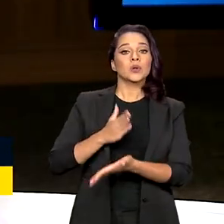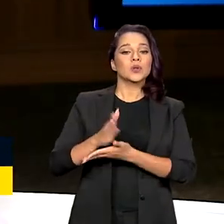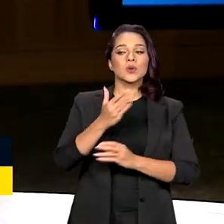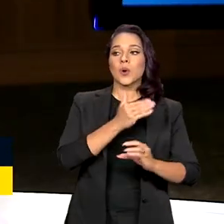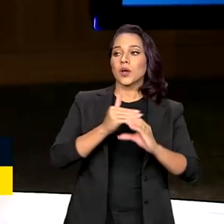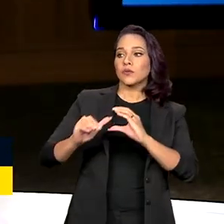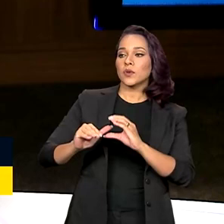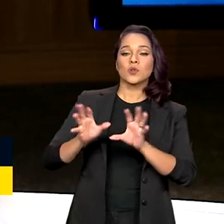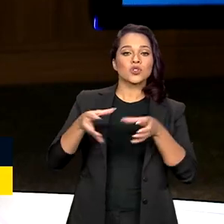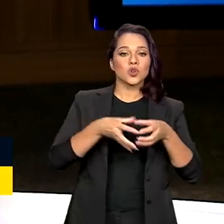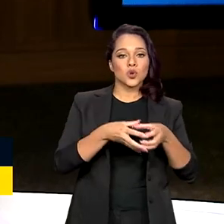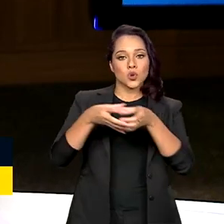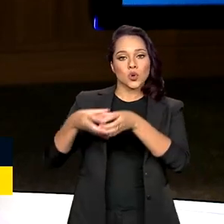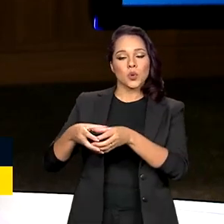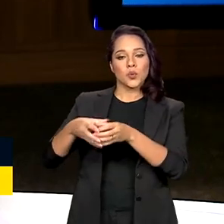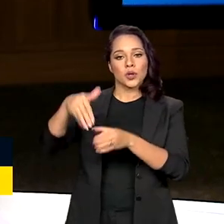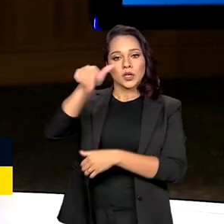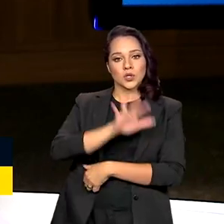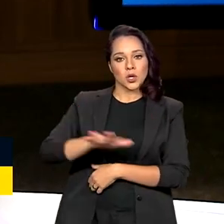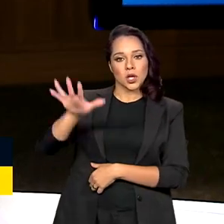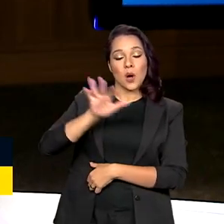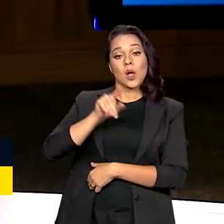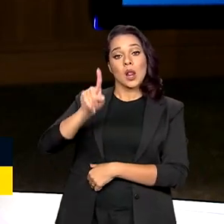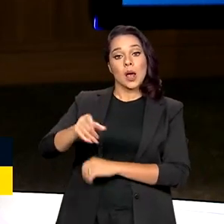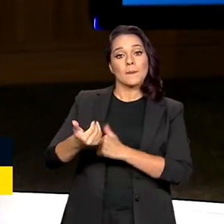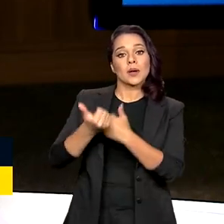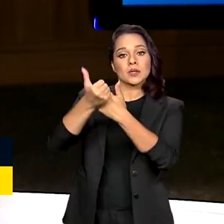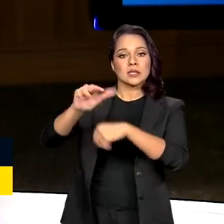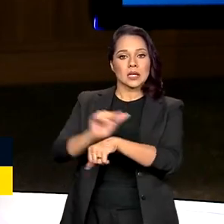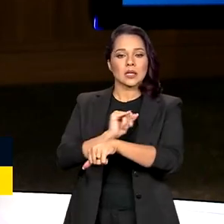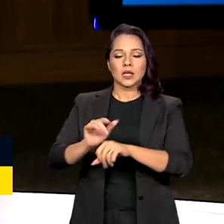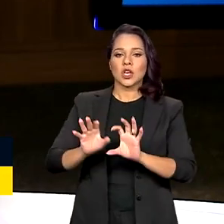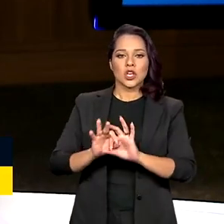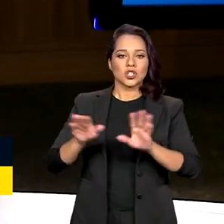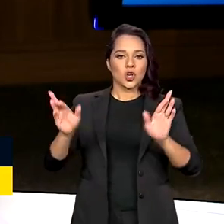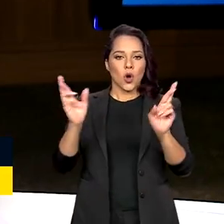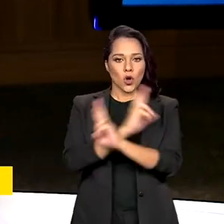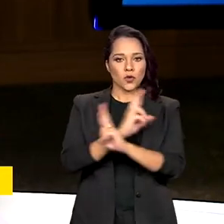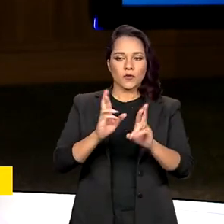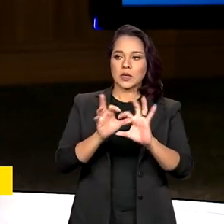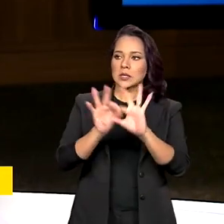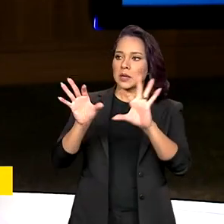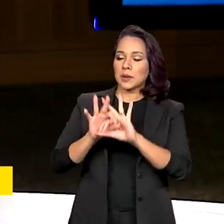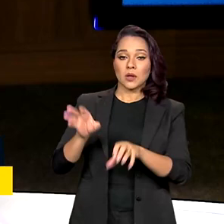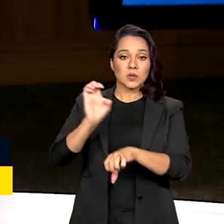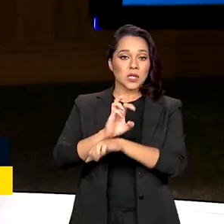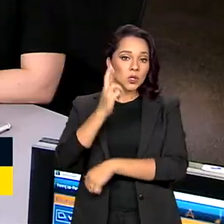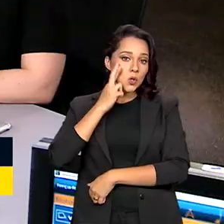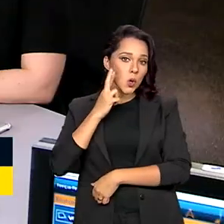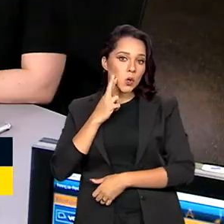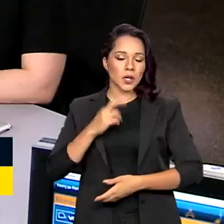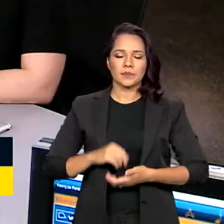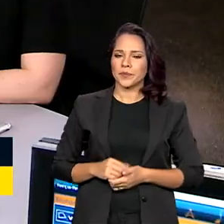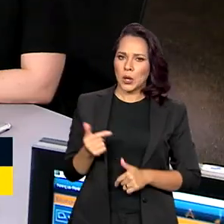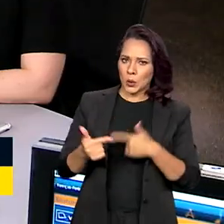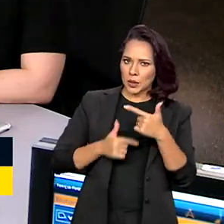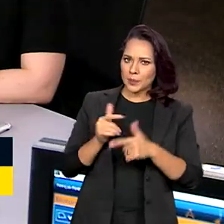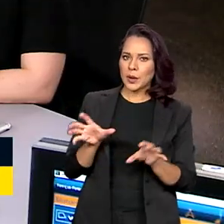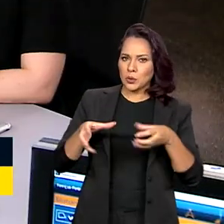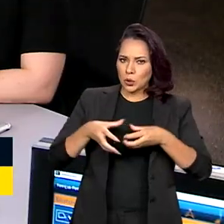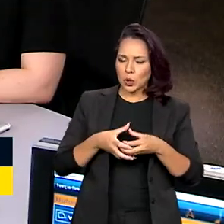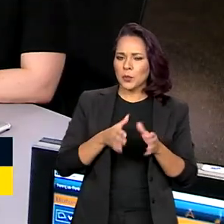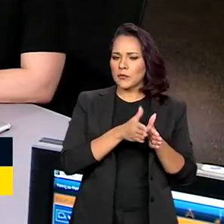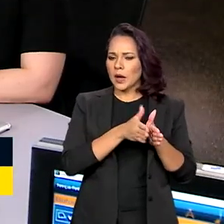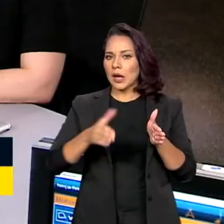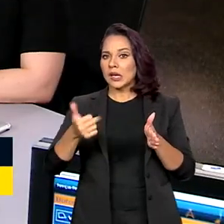envio de integrantes da Força Nacional para auxiliar as ações de liberação de rodovias no estado de Rondônia. A atuação da Força vai